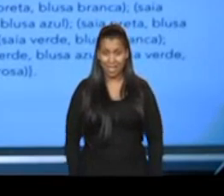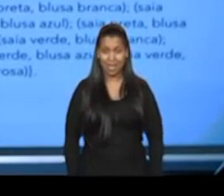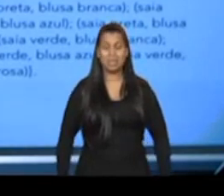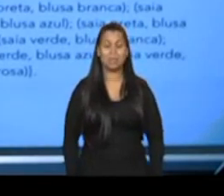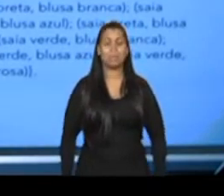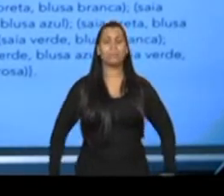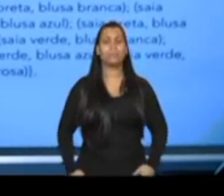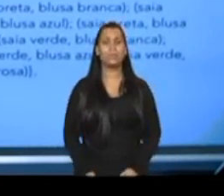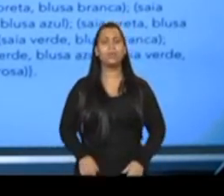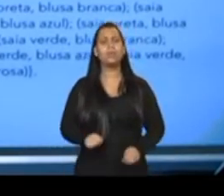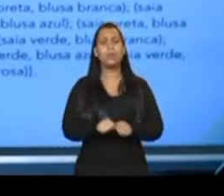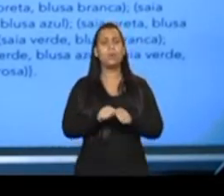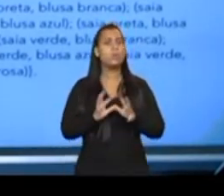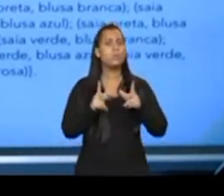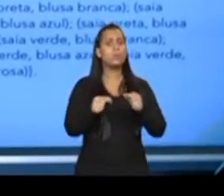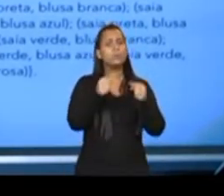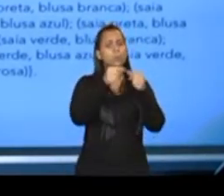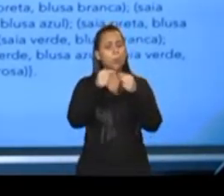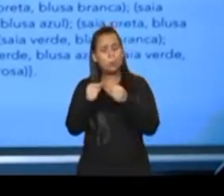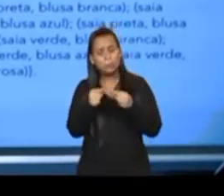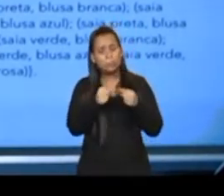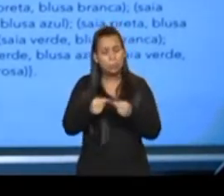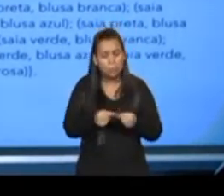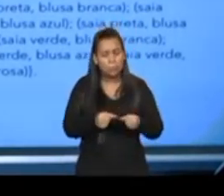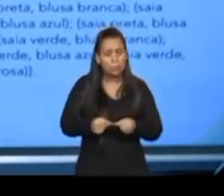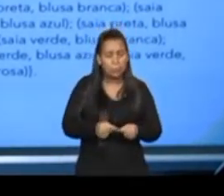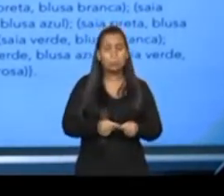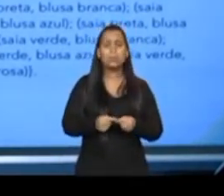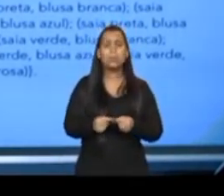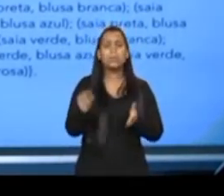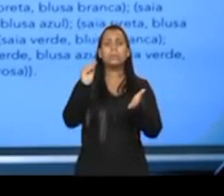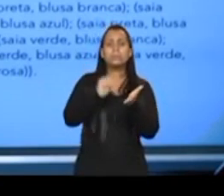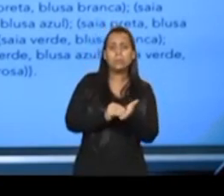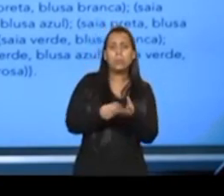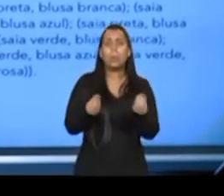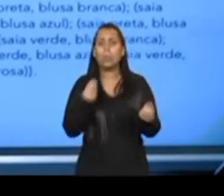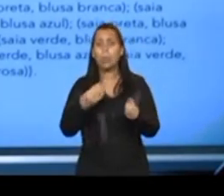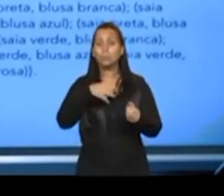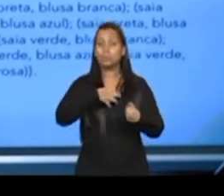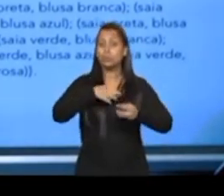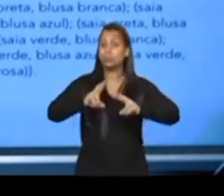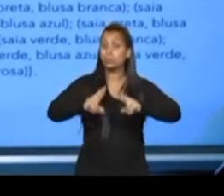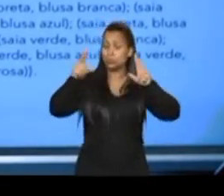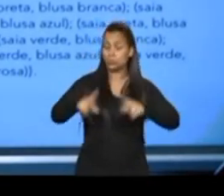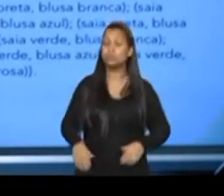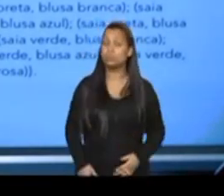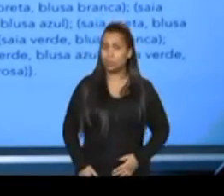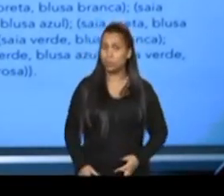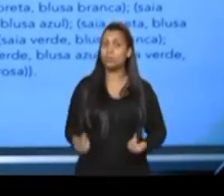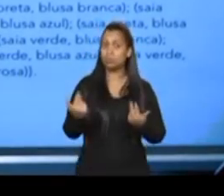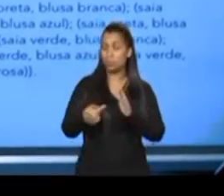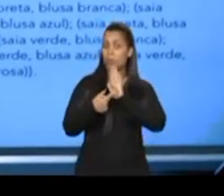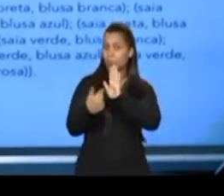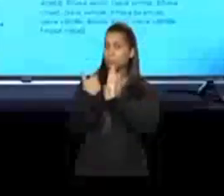Ana fez todas as combinações possíveis e as registrou de 2 maneiras diferentes, conforme mostrado na